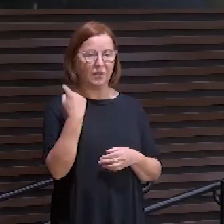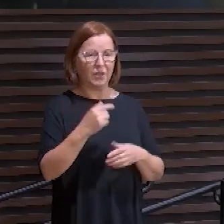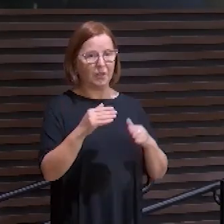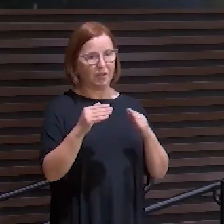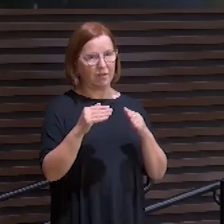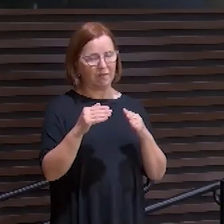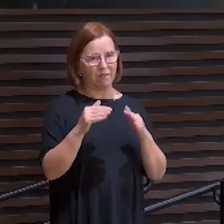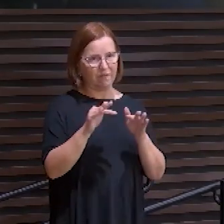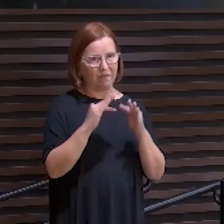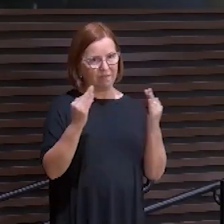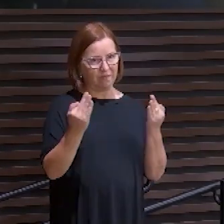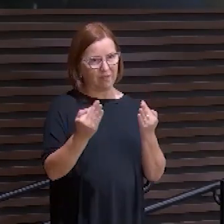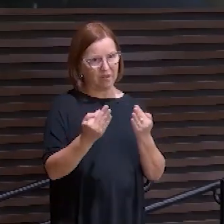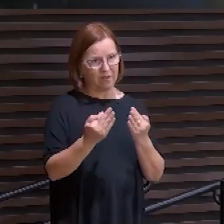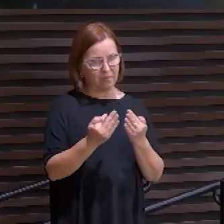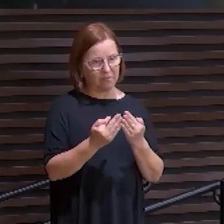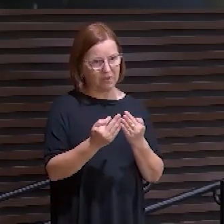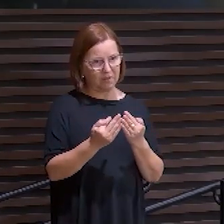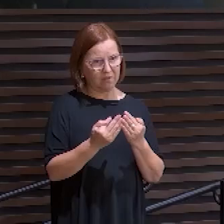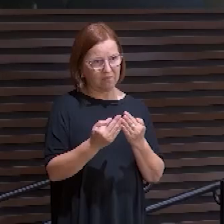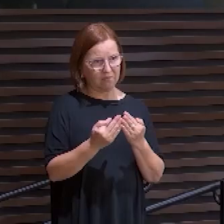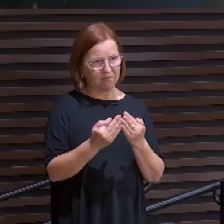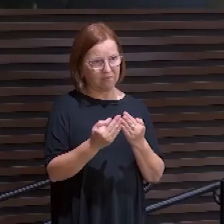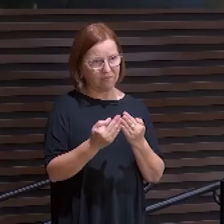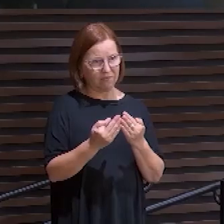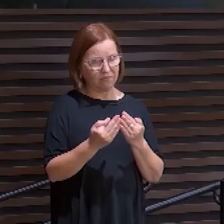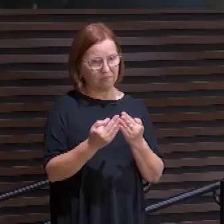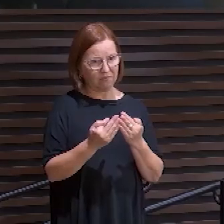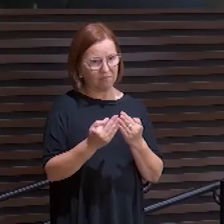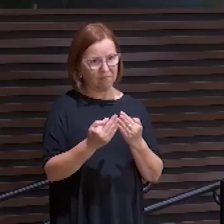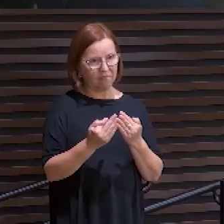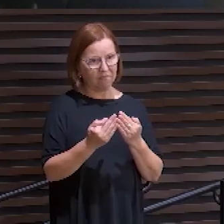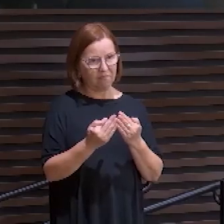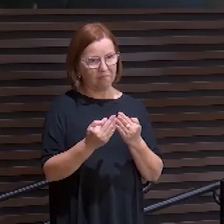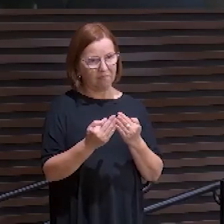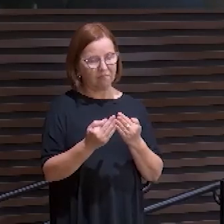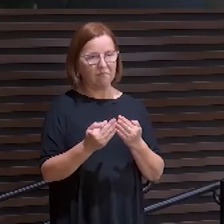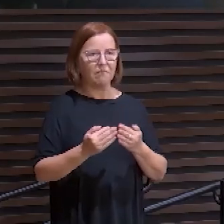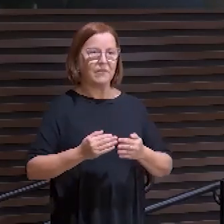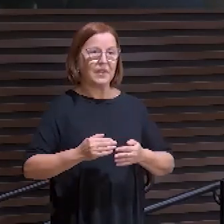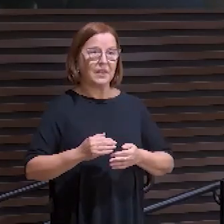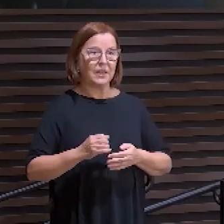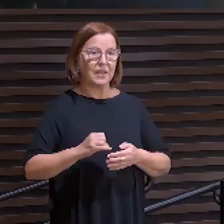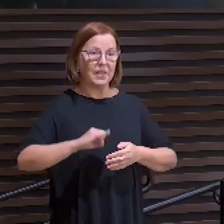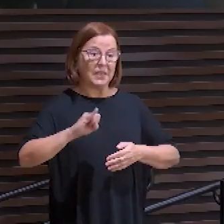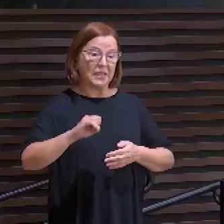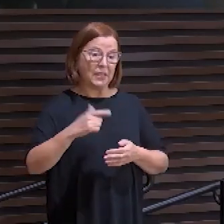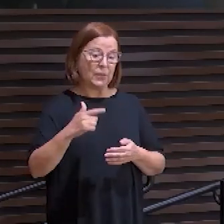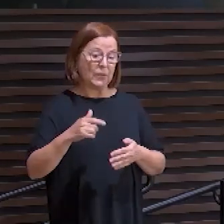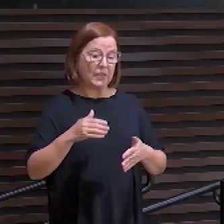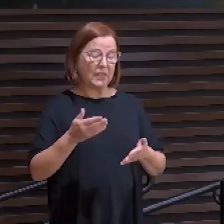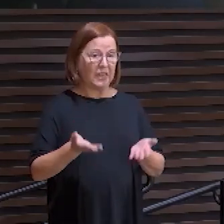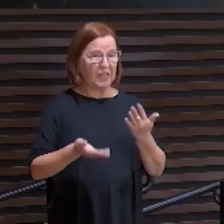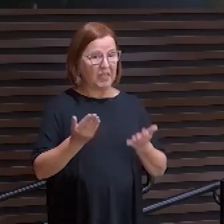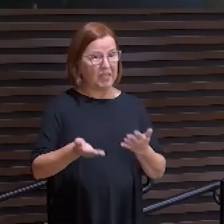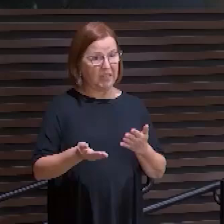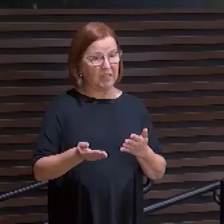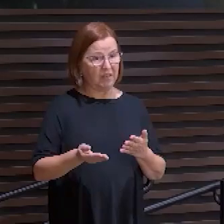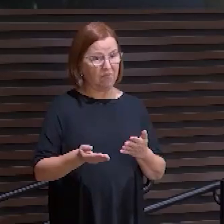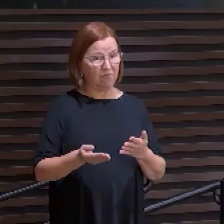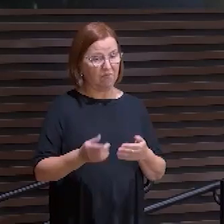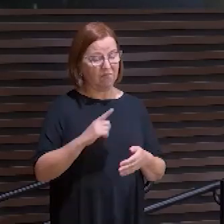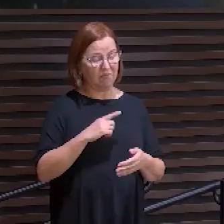está errado no equilíbrio da vida cristã. E aqui eu pisei na bola